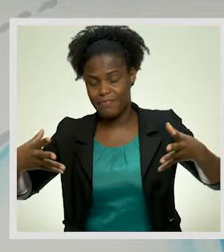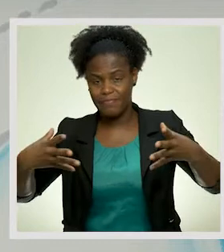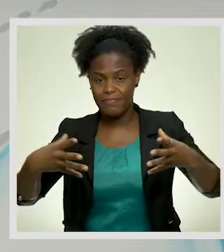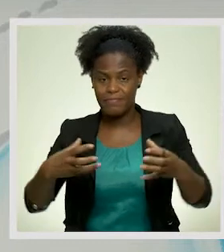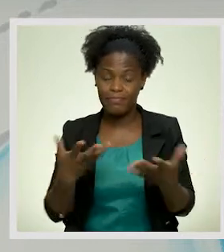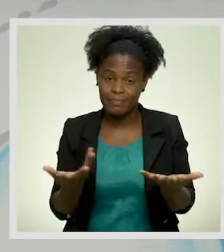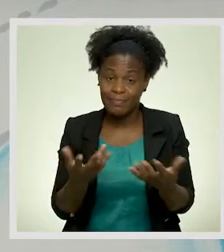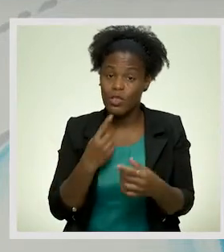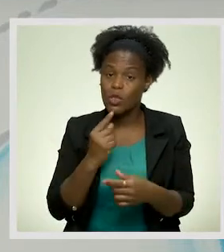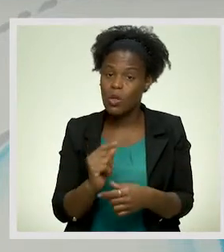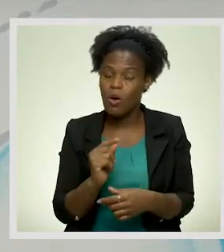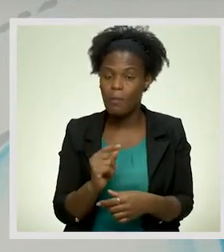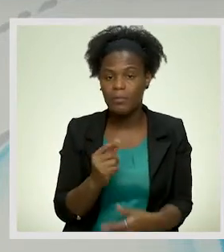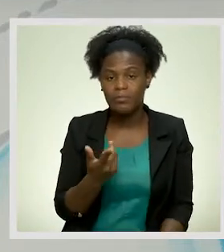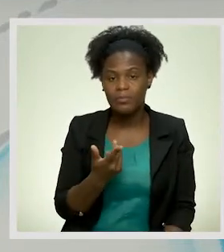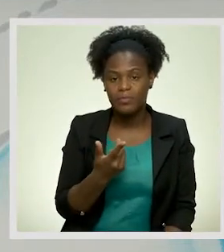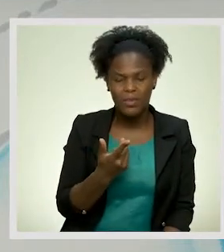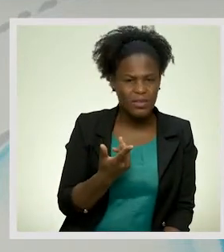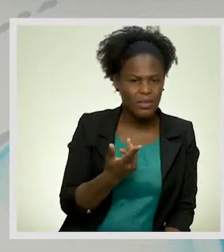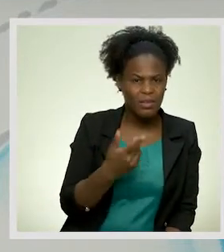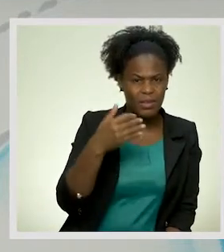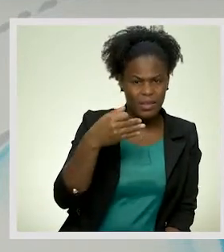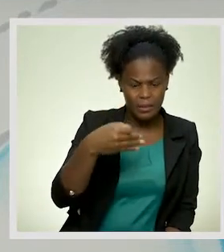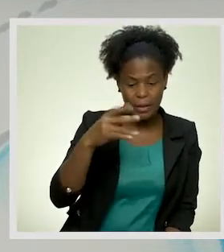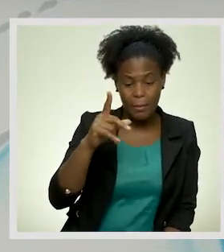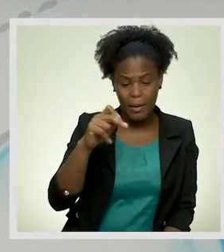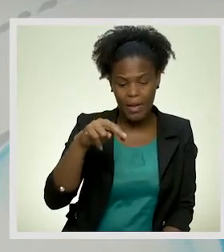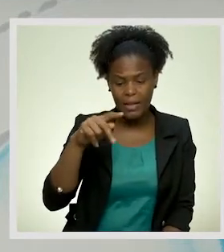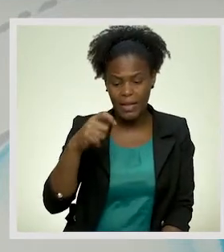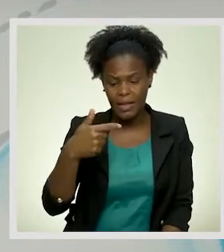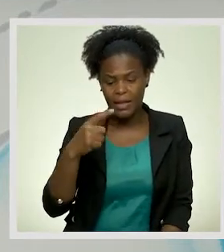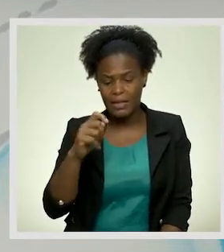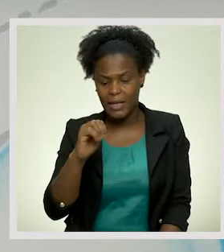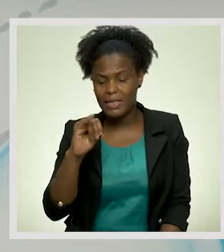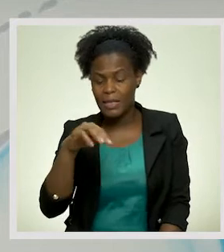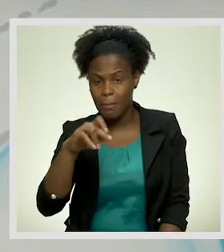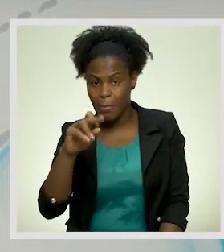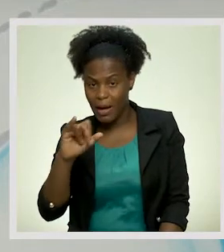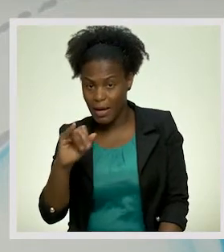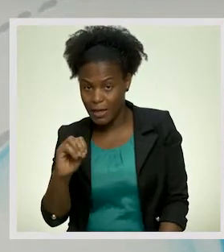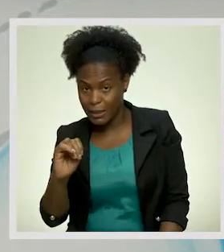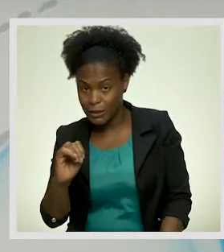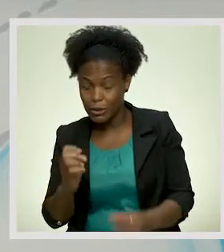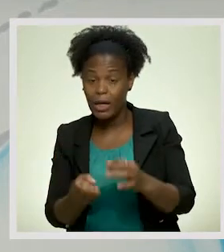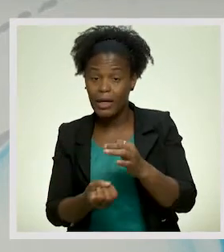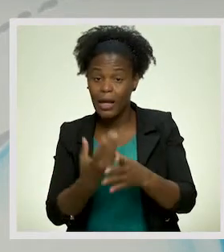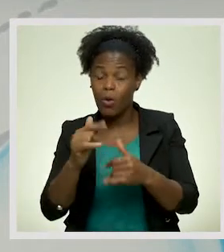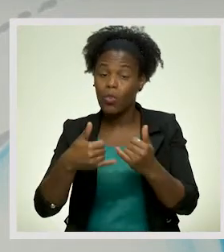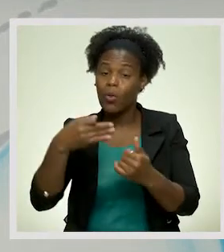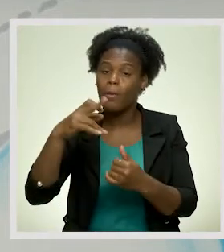dimensões, chamados planetesimais. Depois, os planetesimais deram origem aos protoplanetas. Os